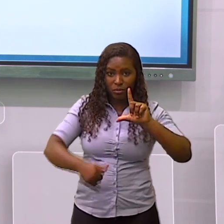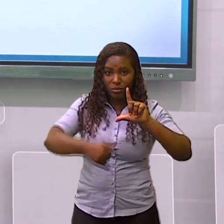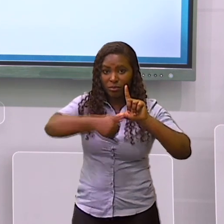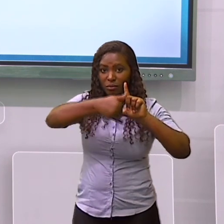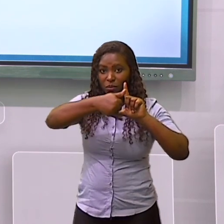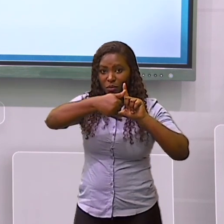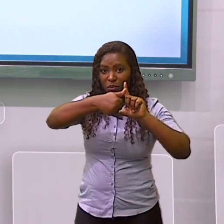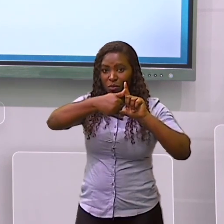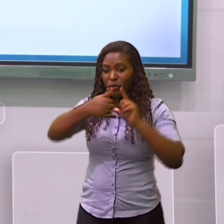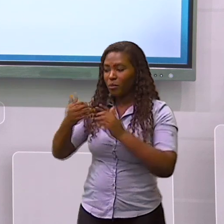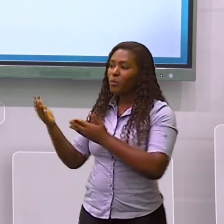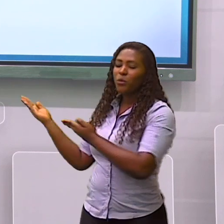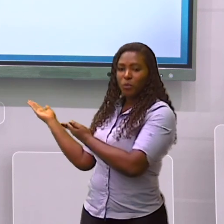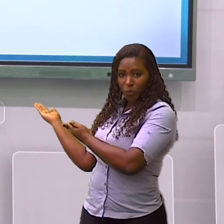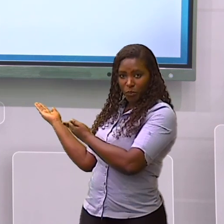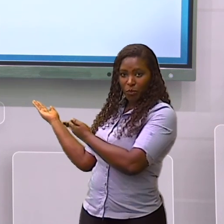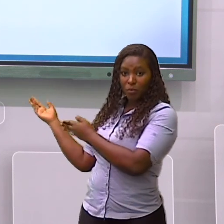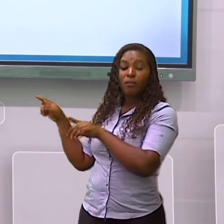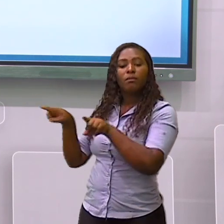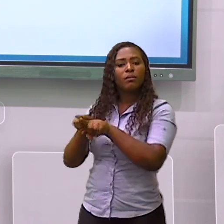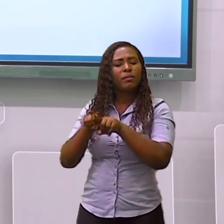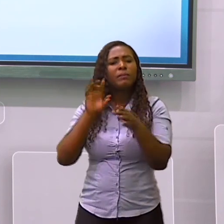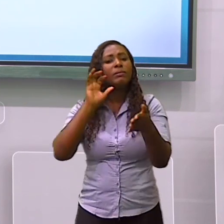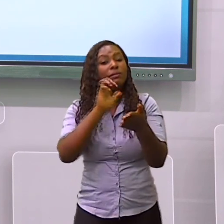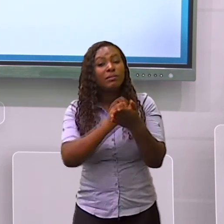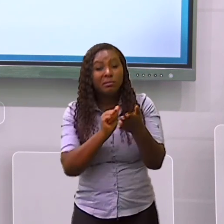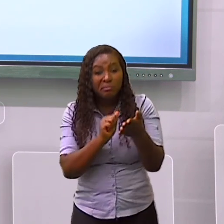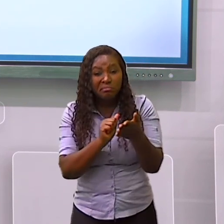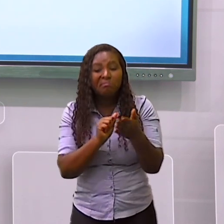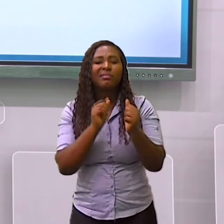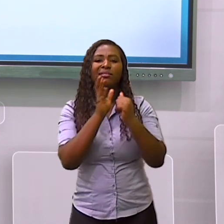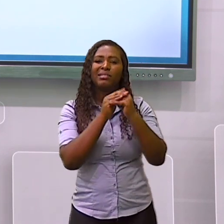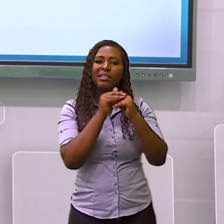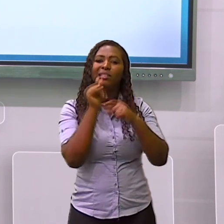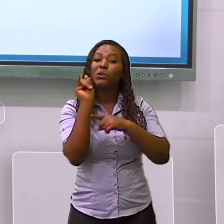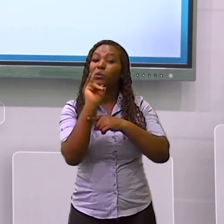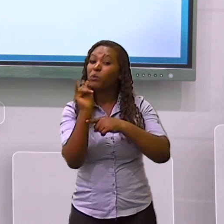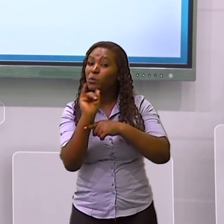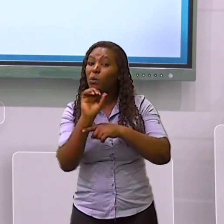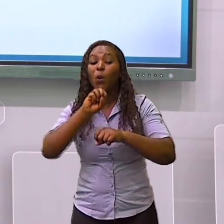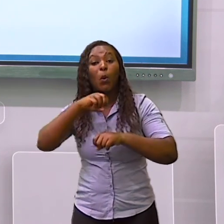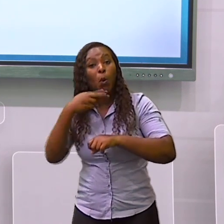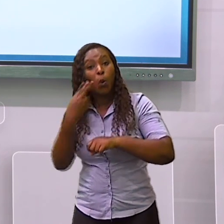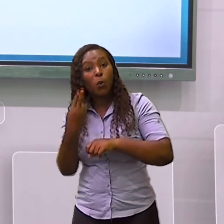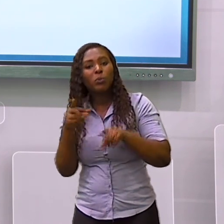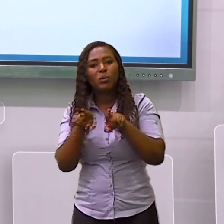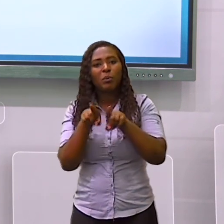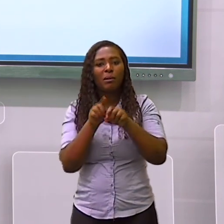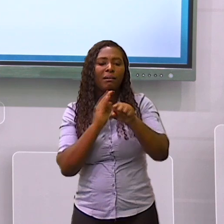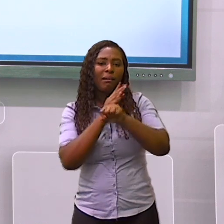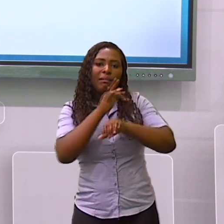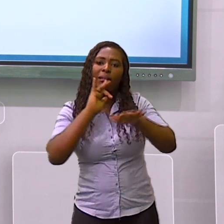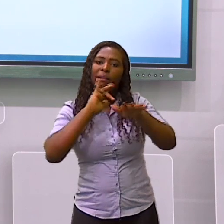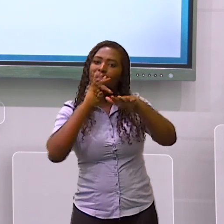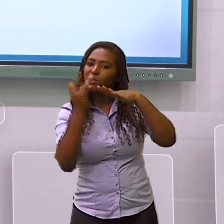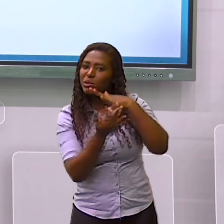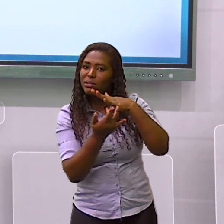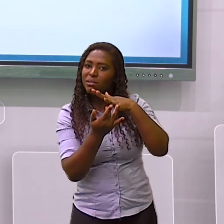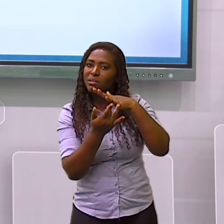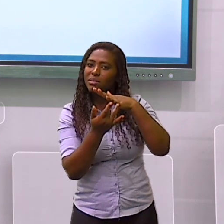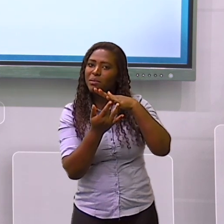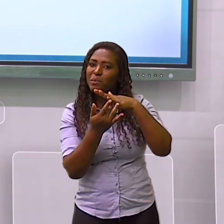no canto da tela. Se inscreva no nosso canal no YouTube ou acesse as nossas redes sociais,